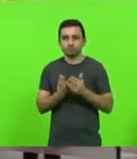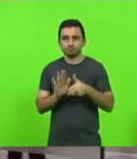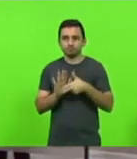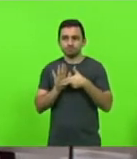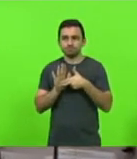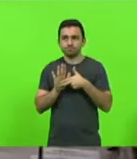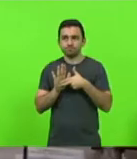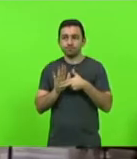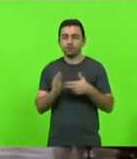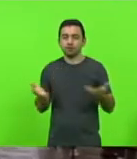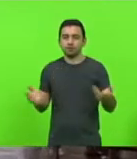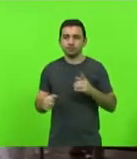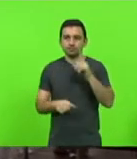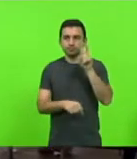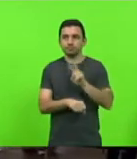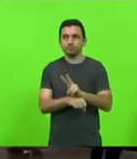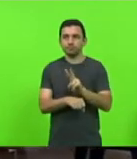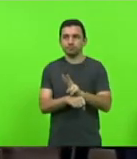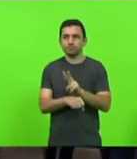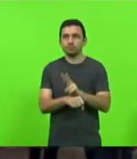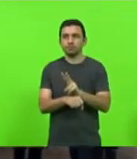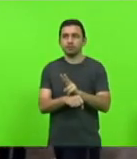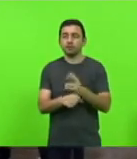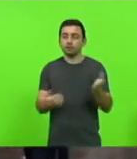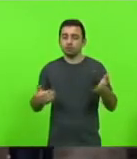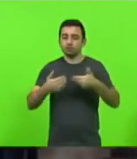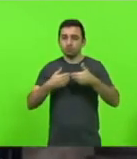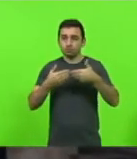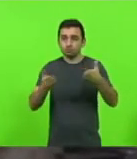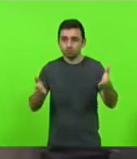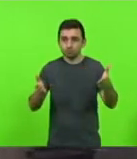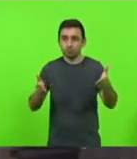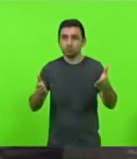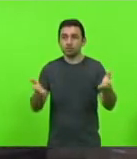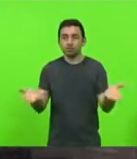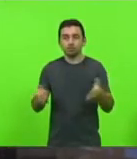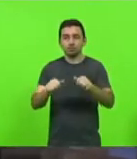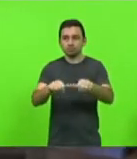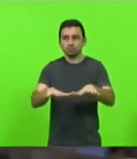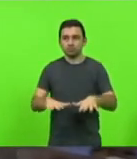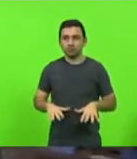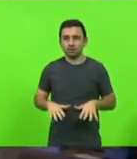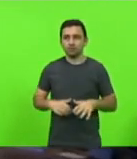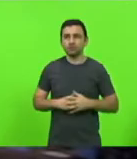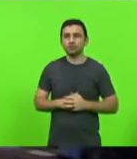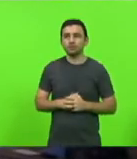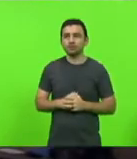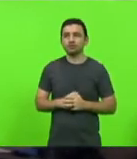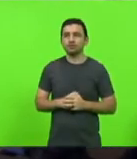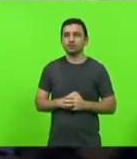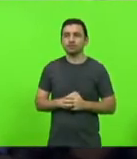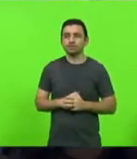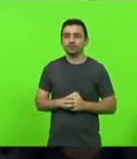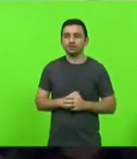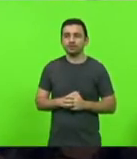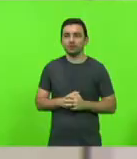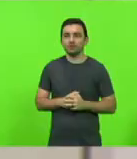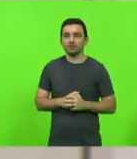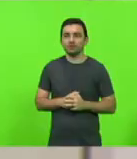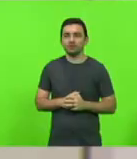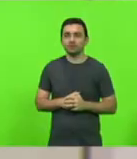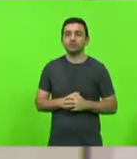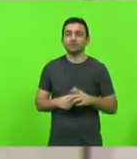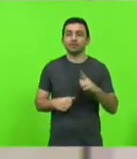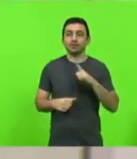E sobre a proteção de Deus, declaro aberta a presente sessão. Eu convido o deputado Ricardo Alba